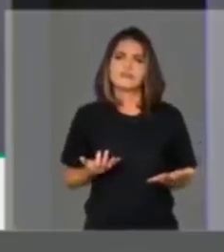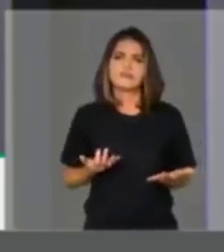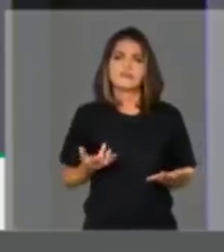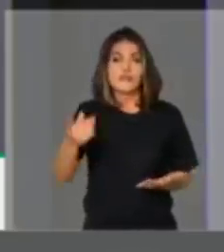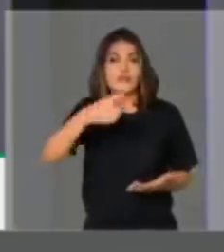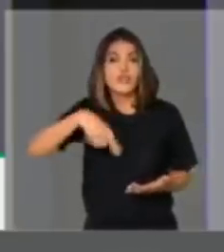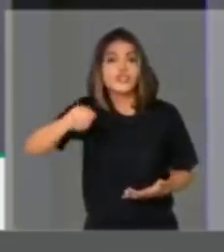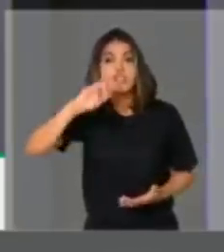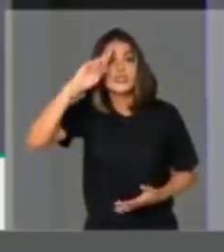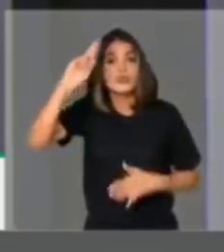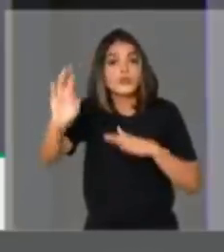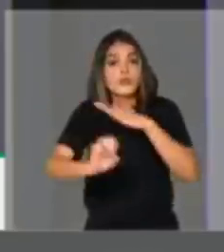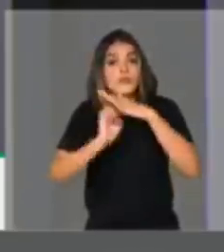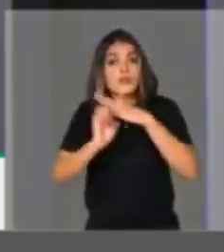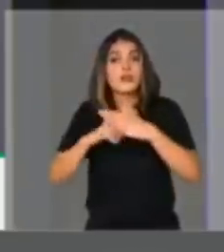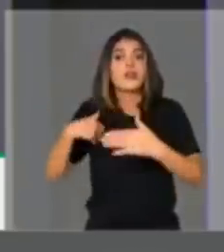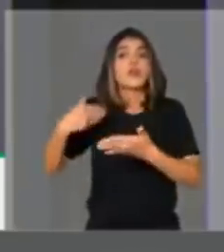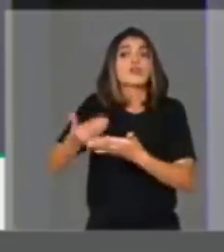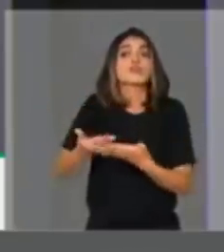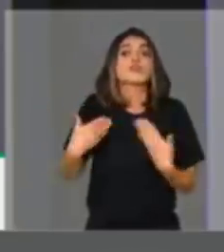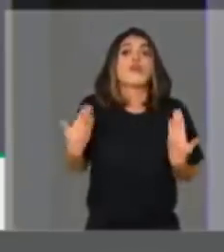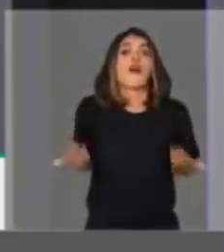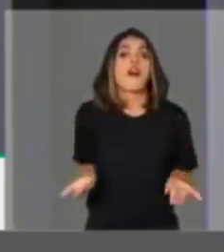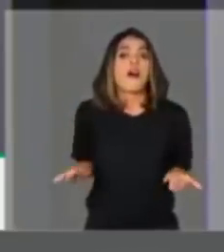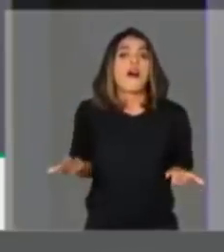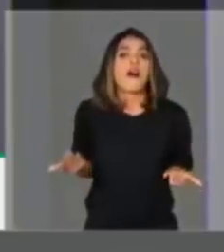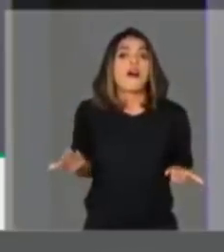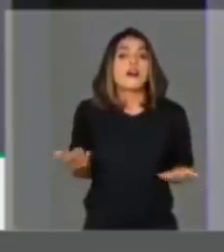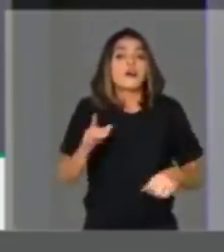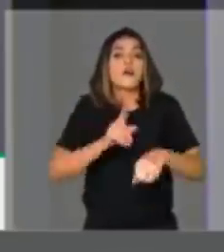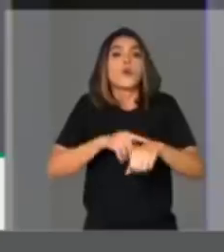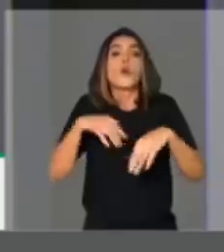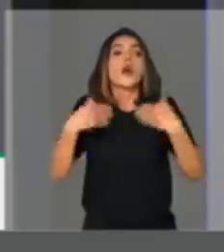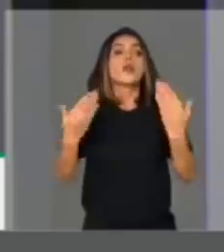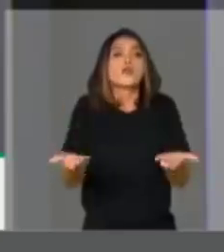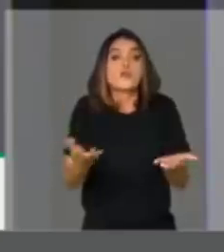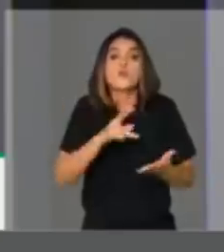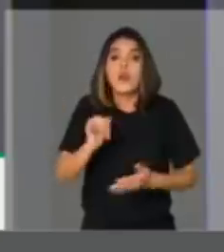Até quando vocês vão continuar com essa postura covarde, com essa postura